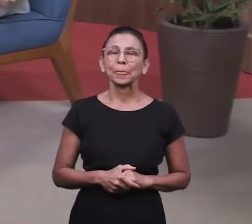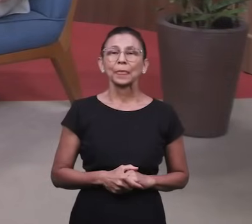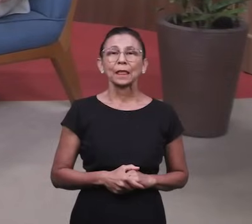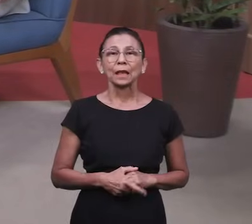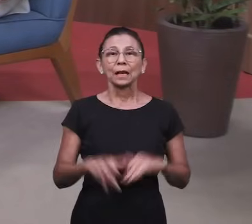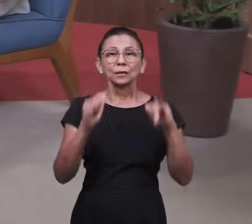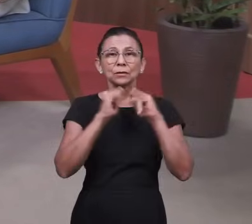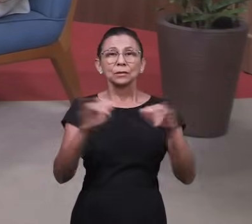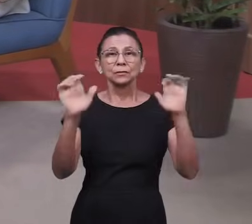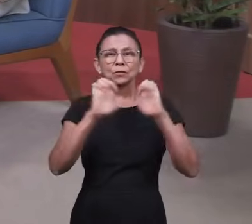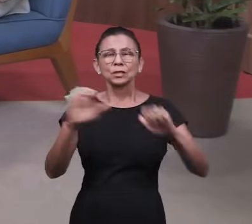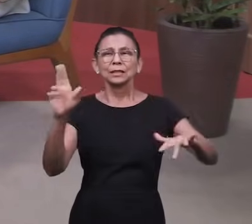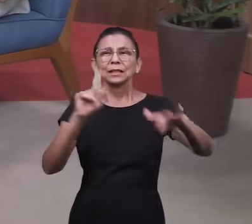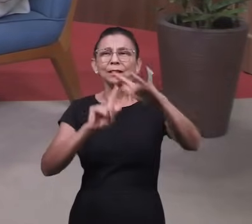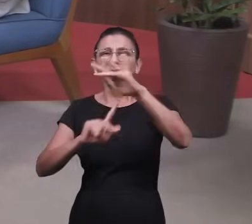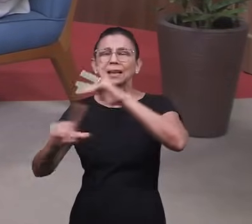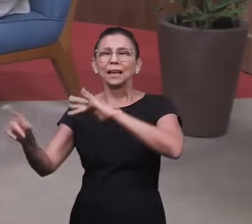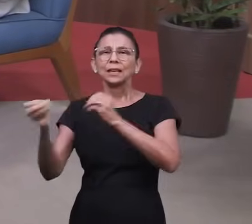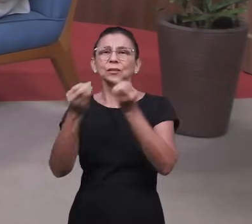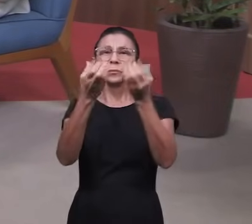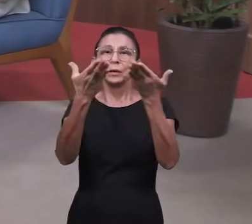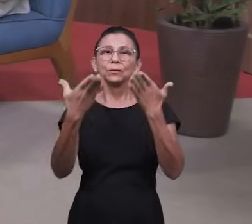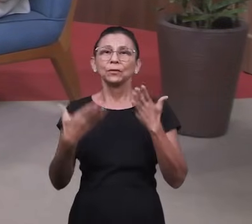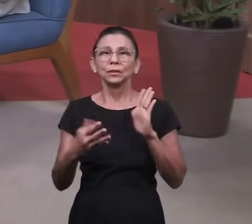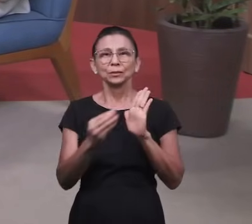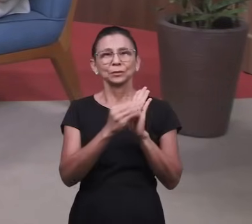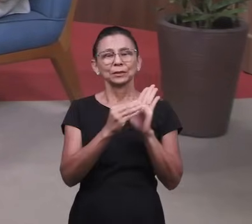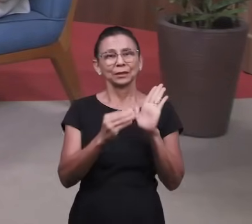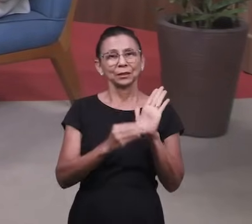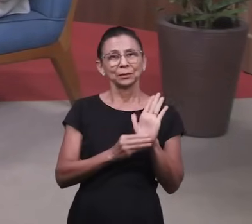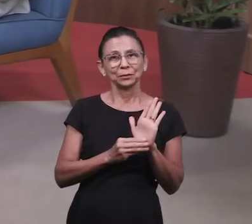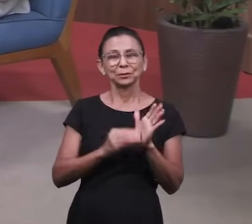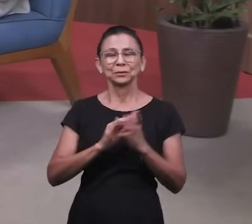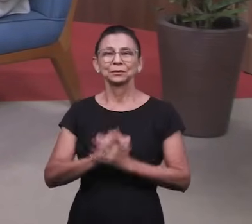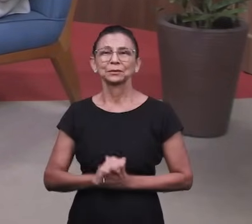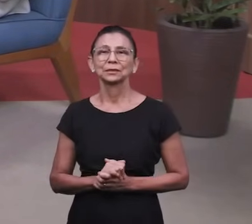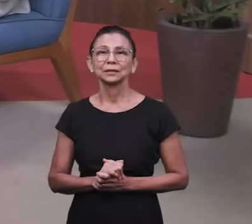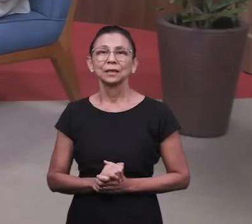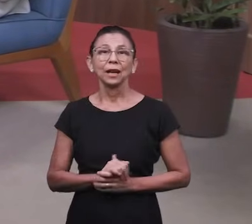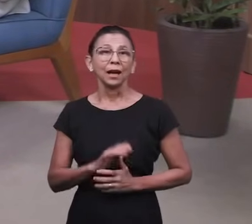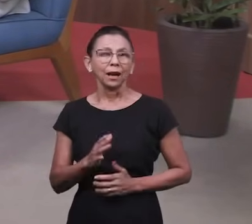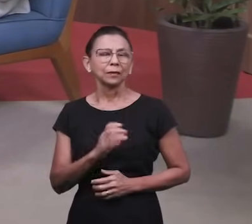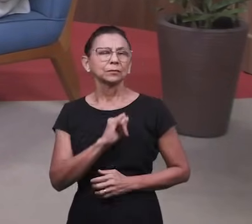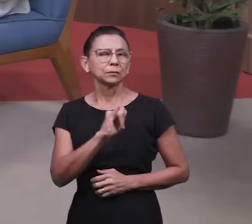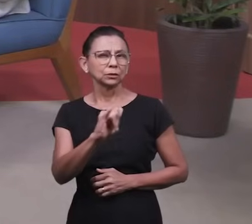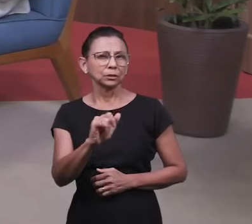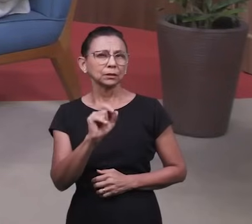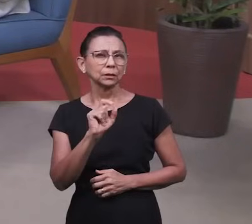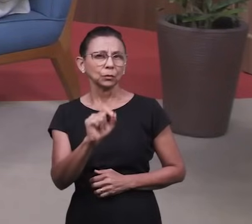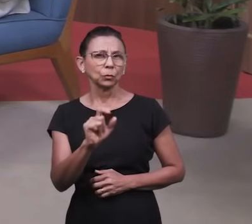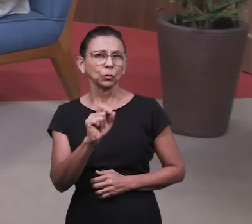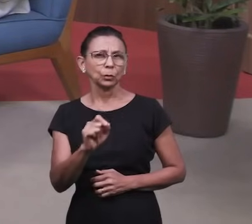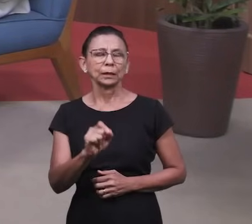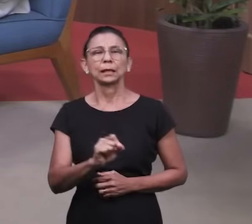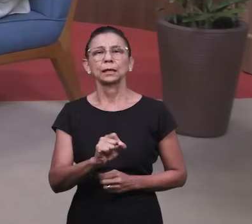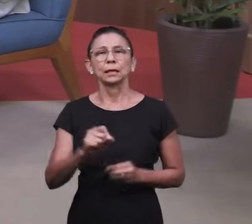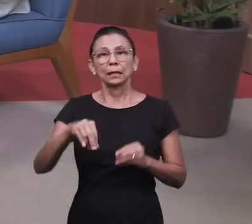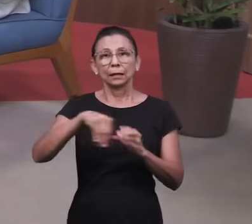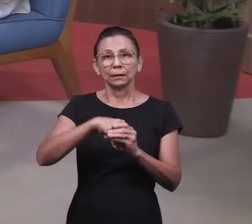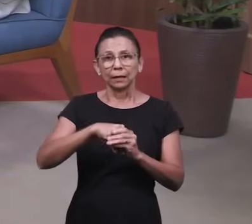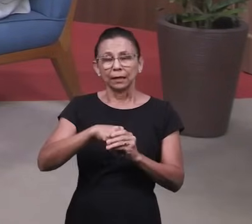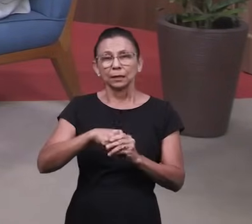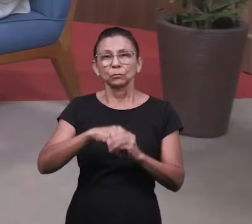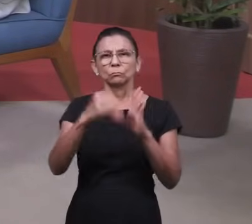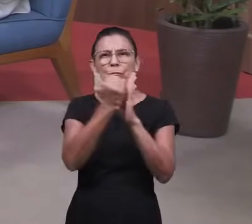Este é o programa Anunciando o Evangelho Eterno. Seja muito bem-vindo ao nosso conteúdo de hoje. Eu quero começar dizendo que este programa é composto por